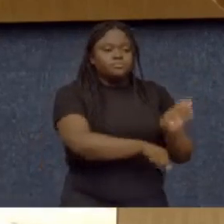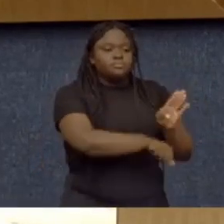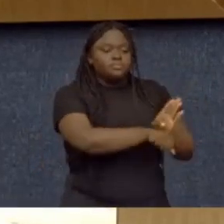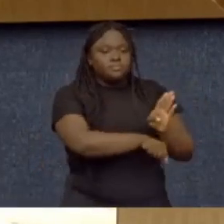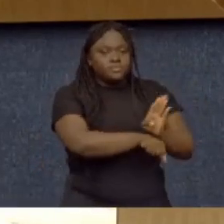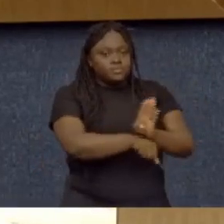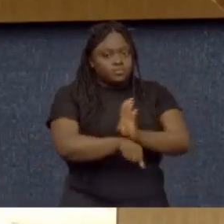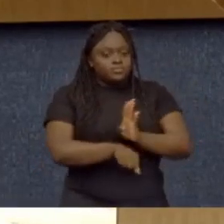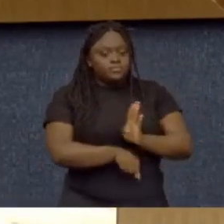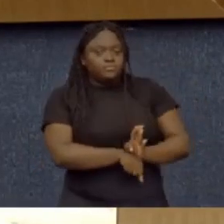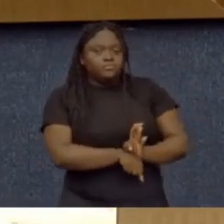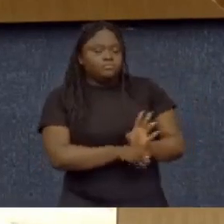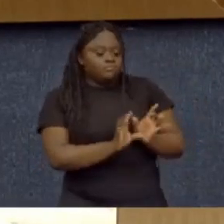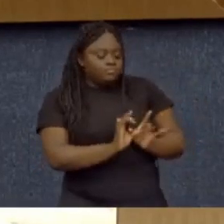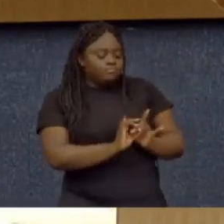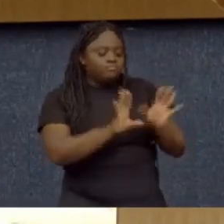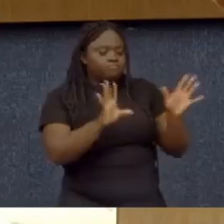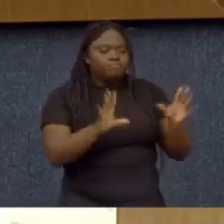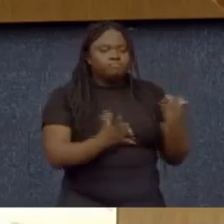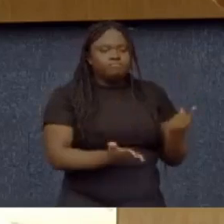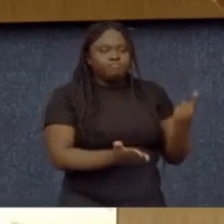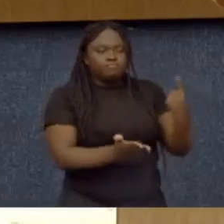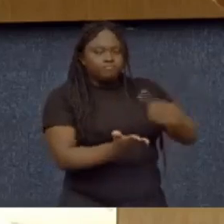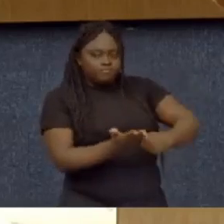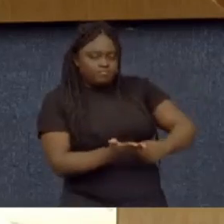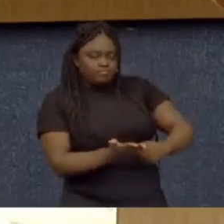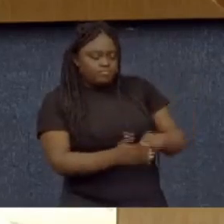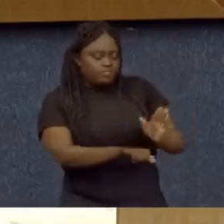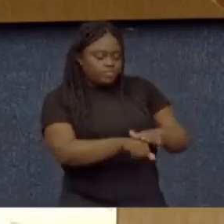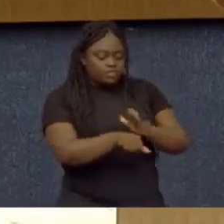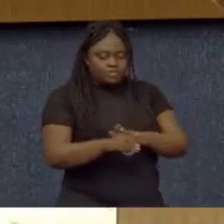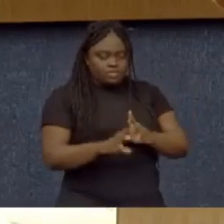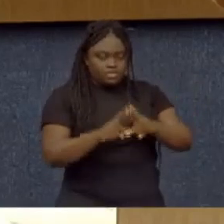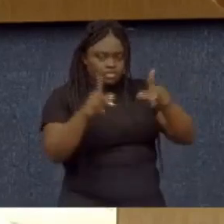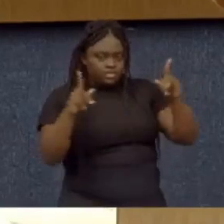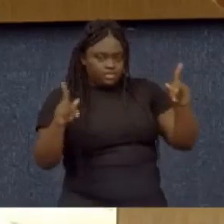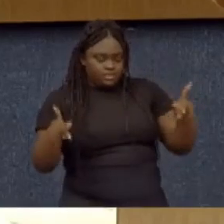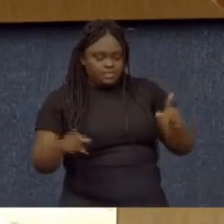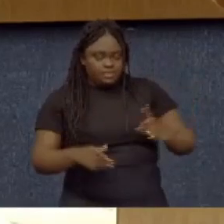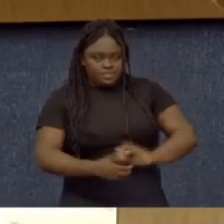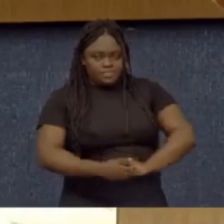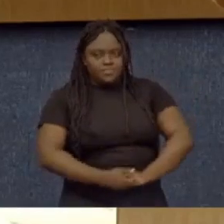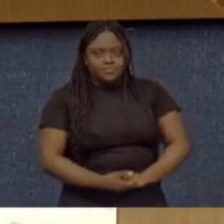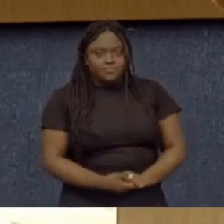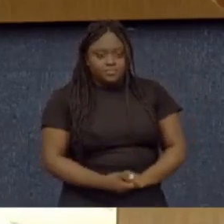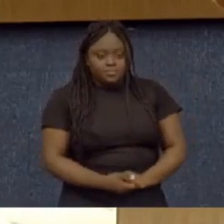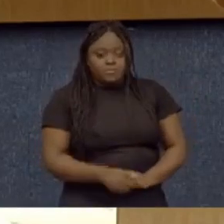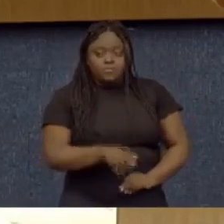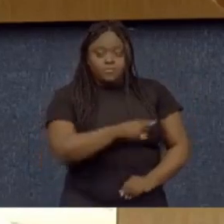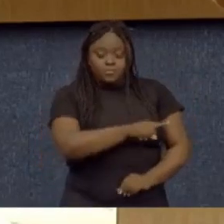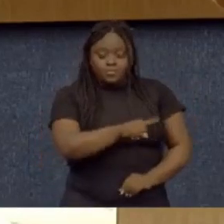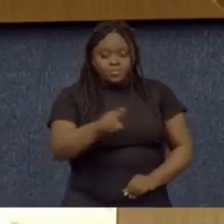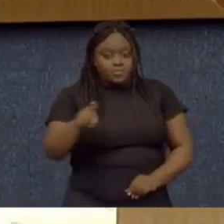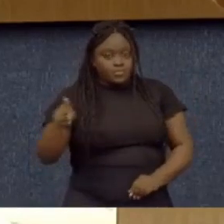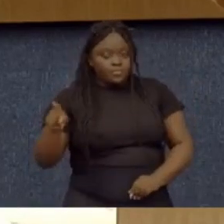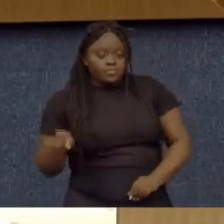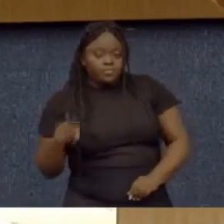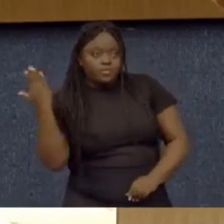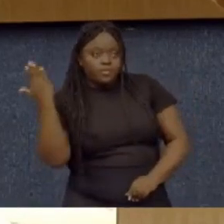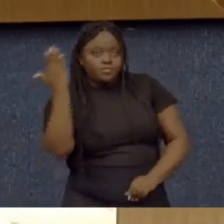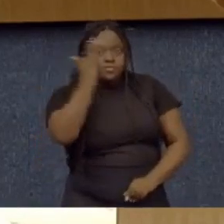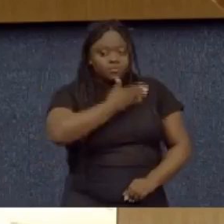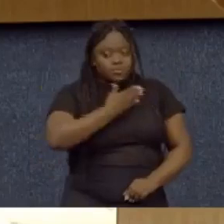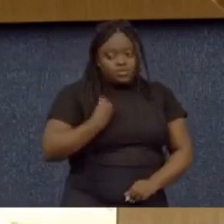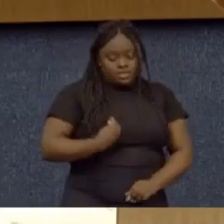cuja generosidade, comprometimento fazem toda a diferença. Vocês são prova